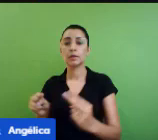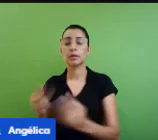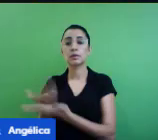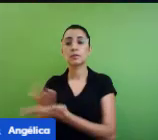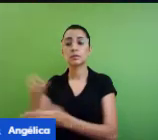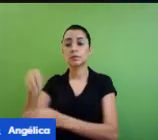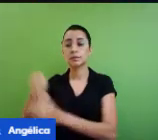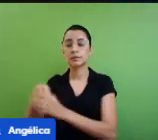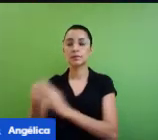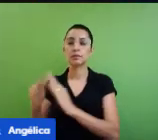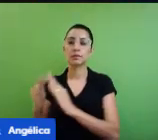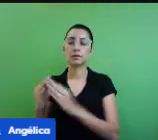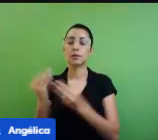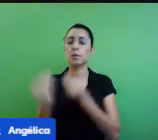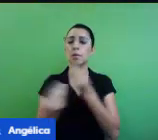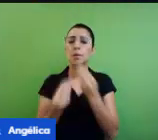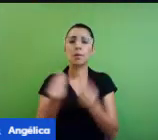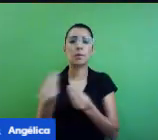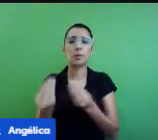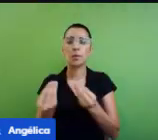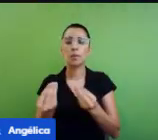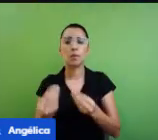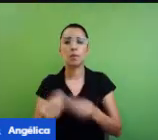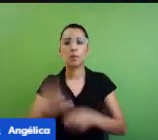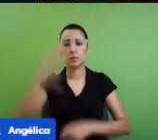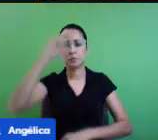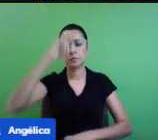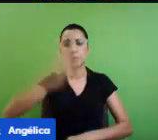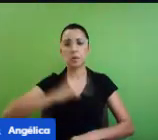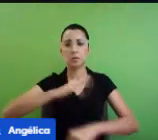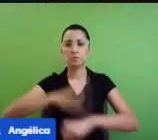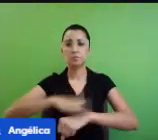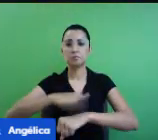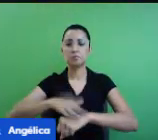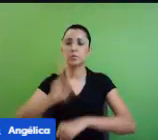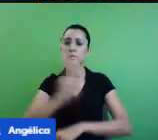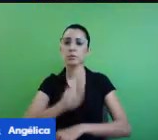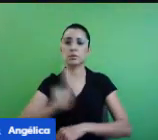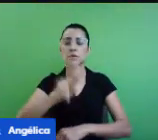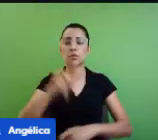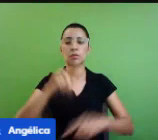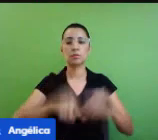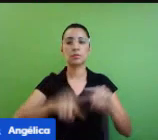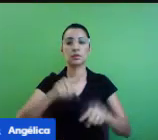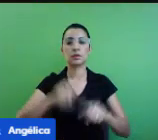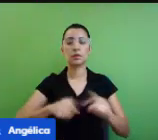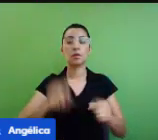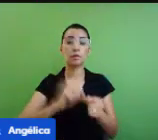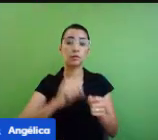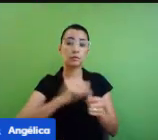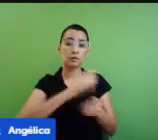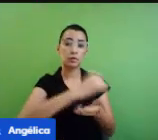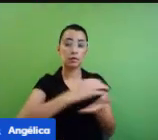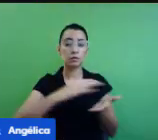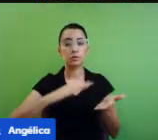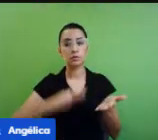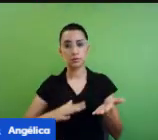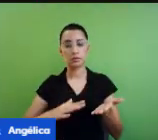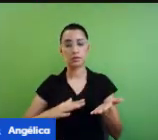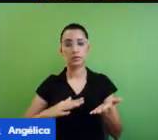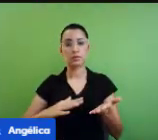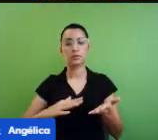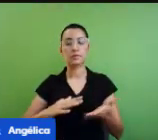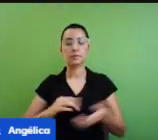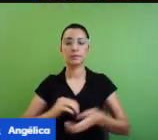usar esse material e para que ele realize as suas atividades,